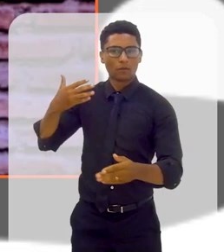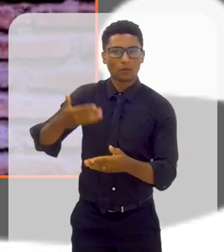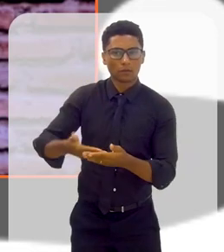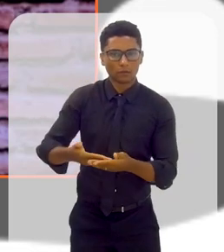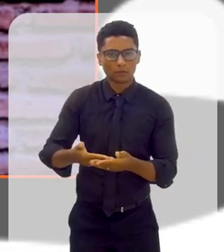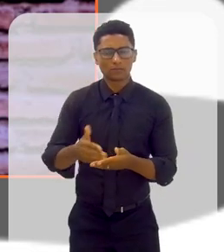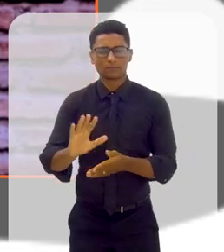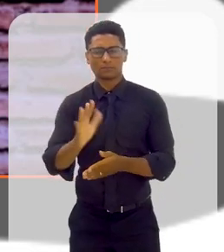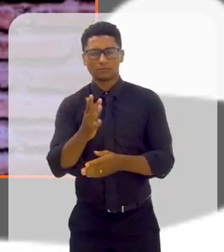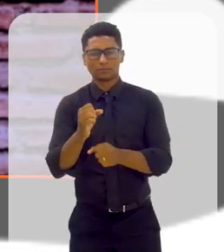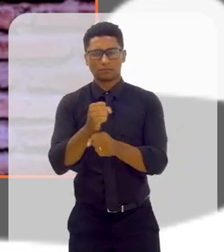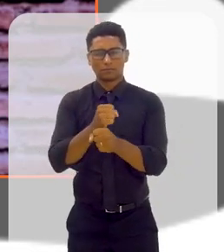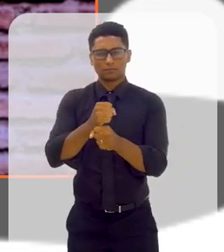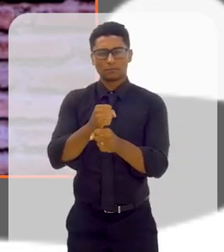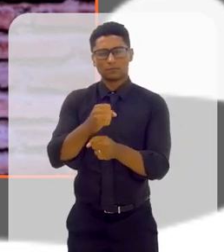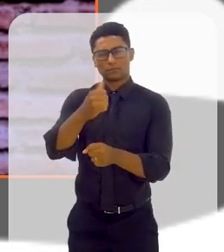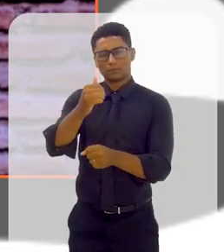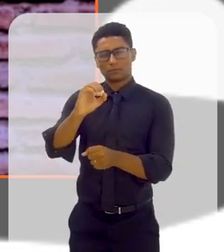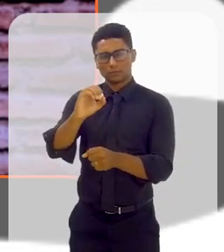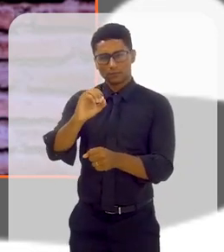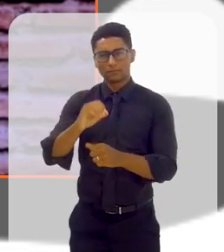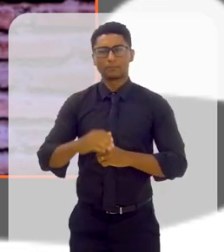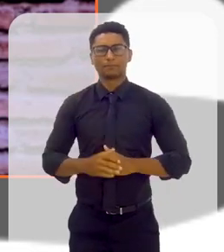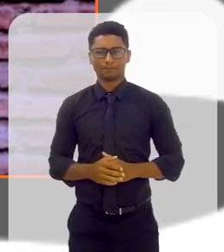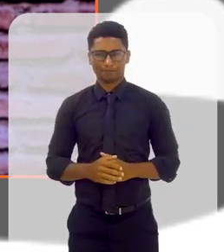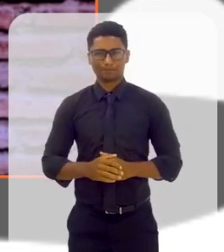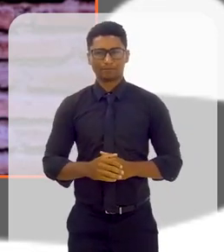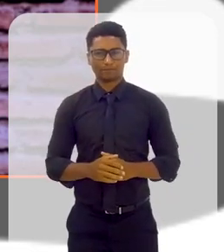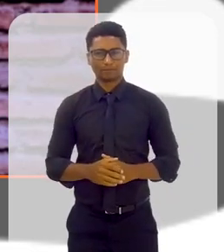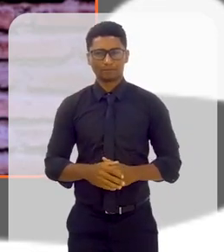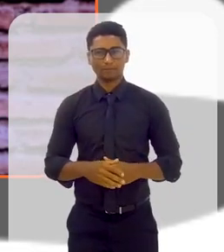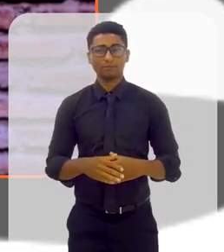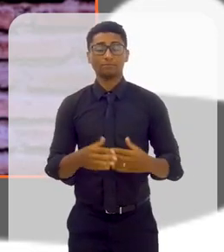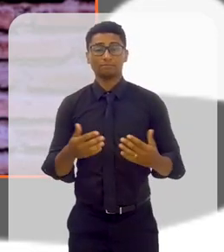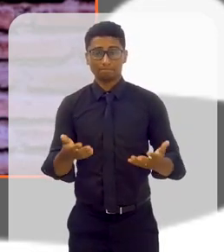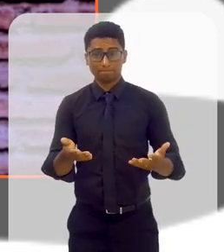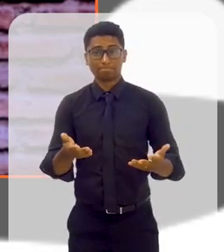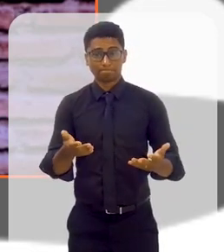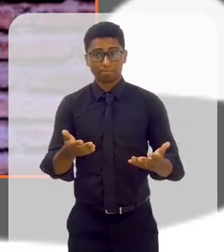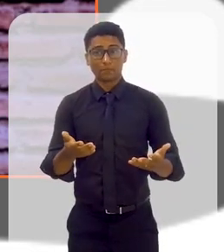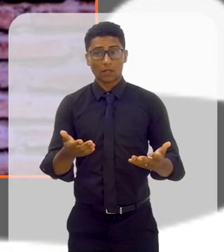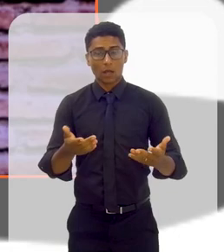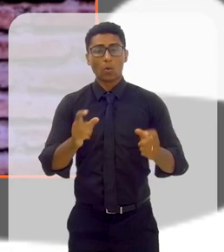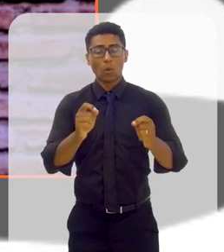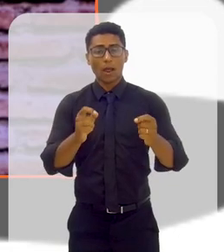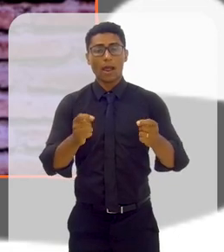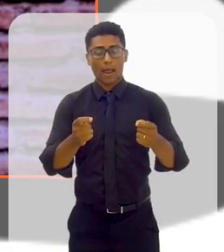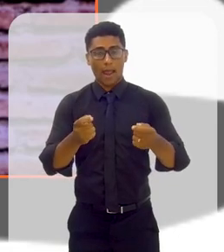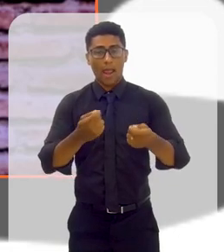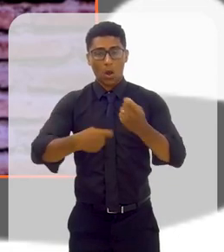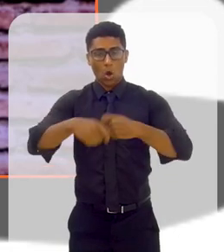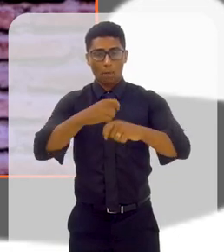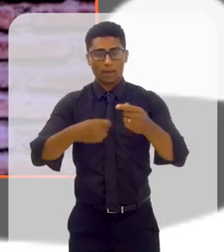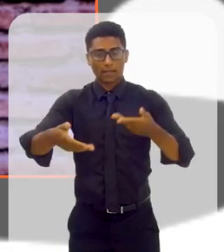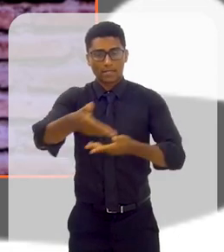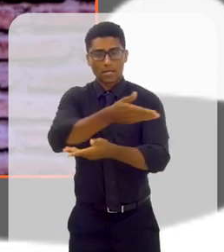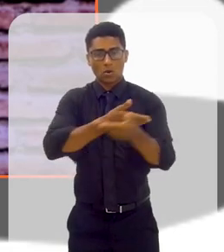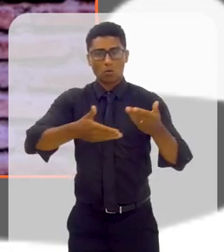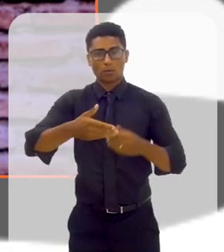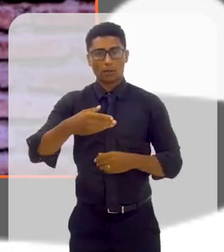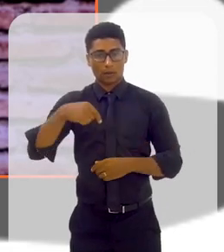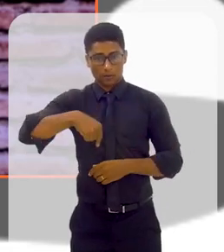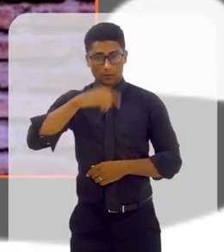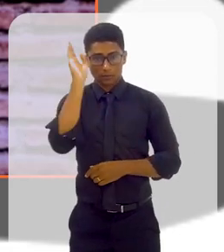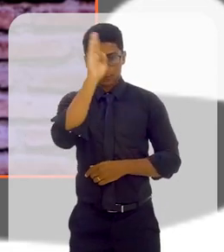pouco mais de 10 anos desde então, desbravando o mercado da economia circular no Brasil, atuando